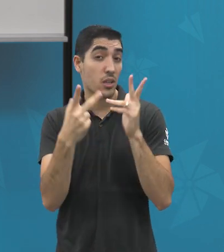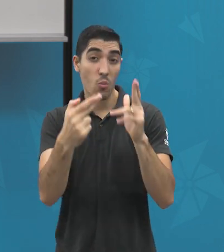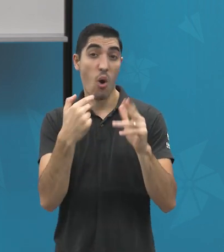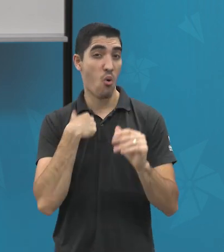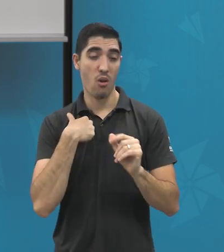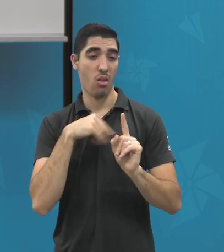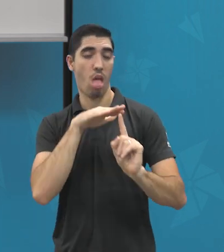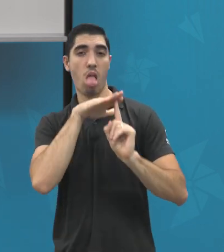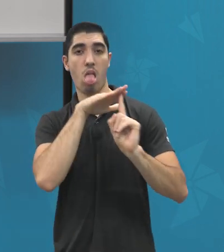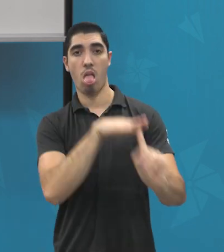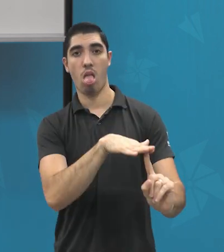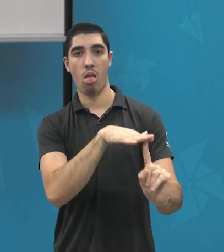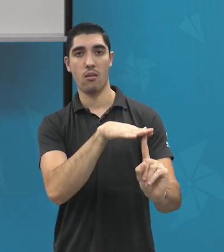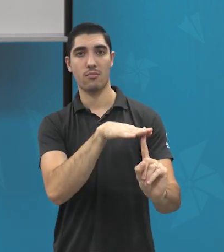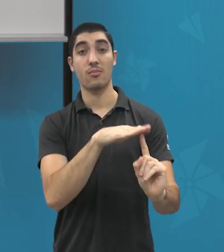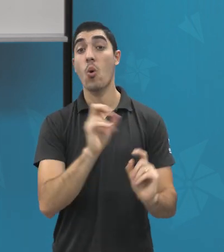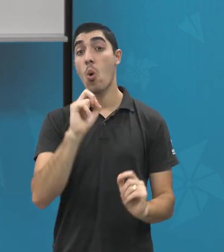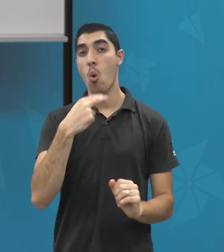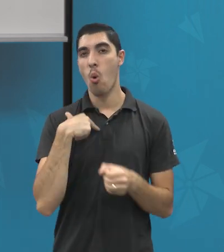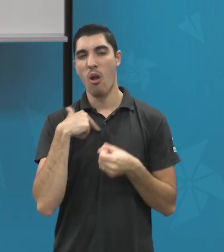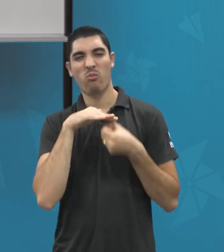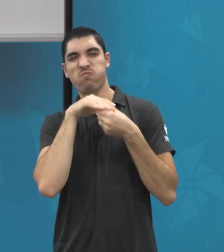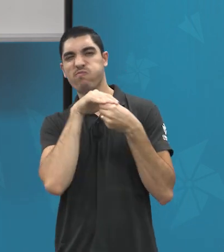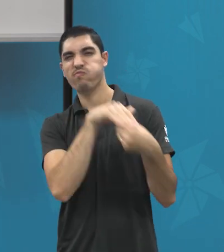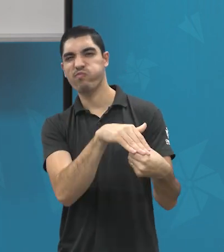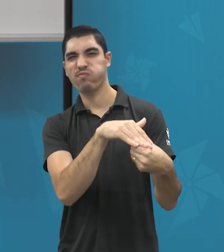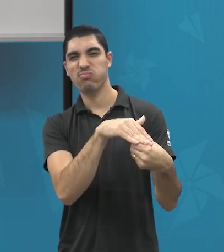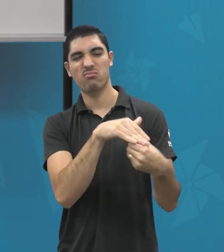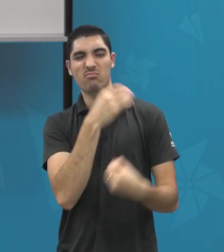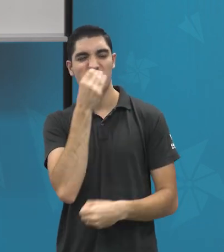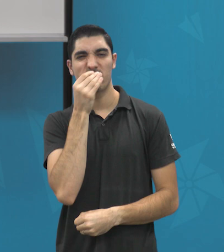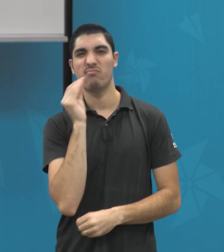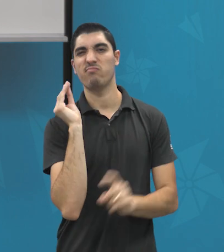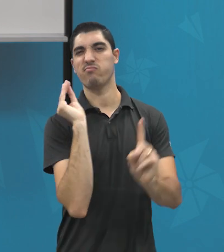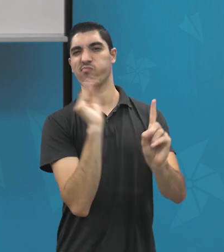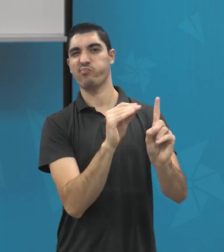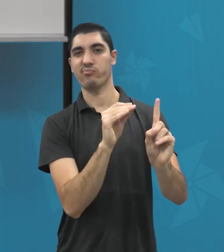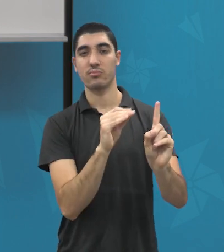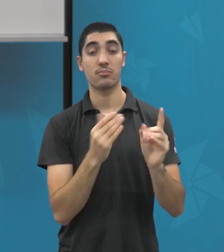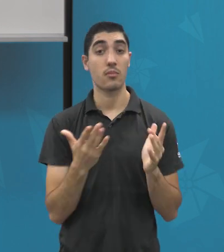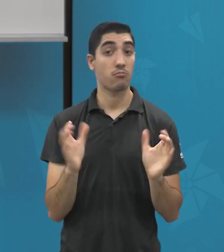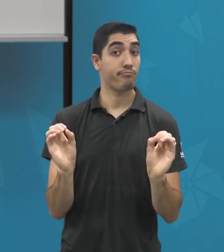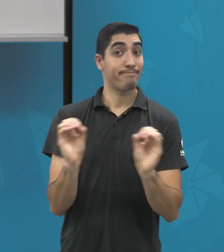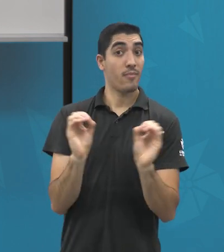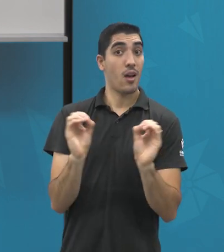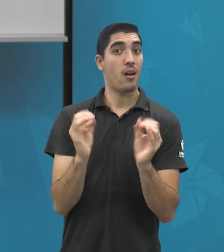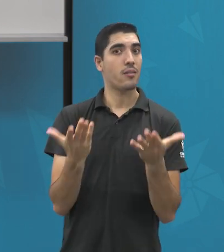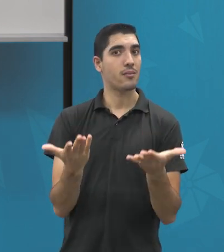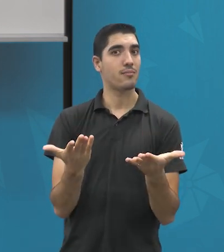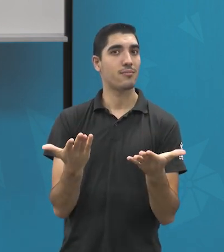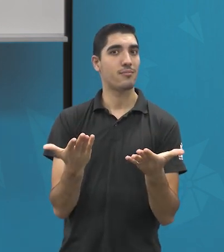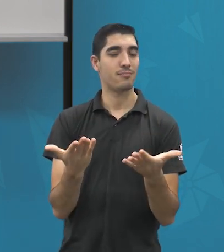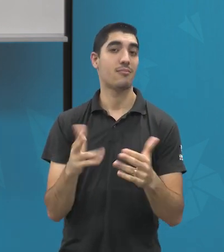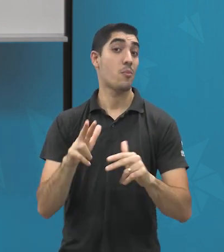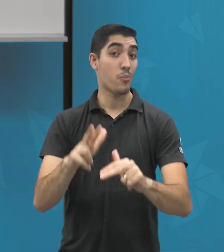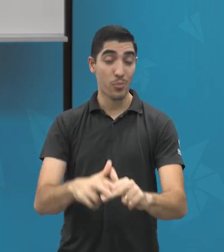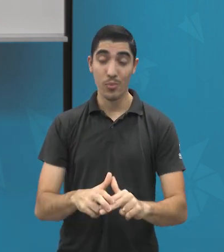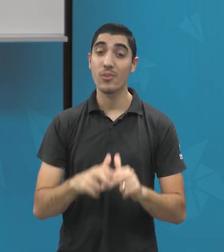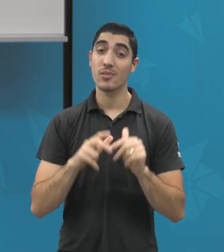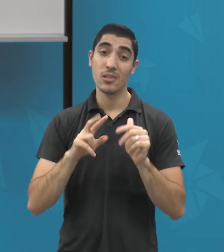silenciá-la, mas mais do que isso, seria uma maneira de você ter algo que produz o mesmo